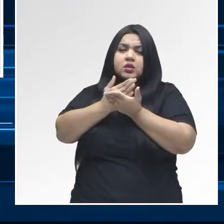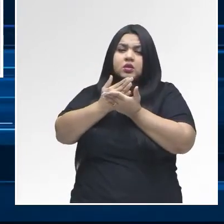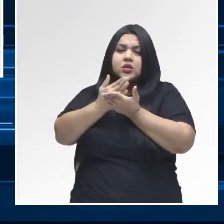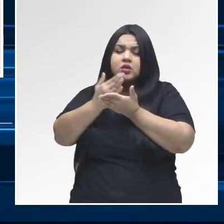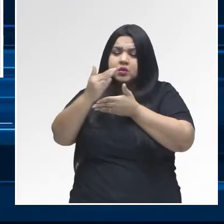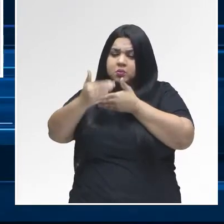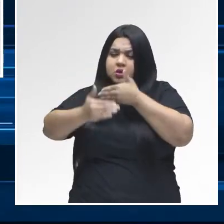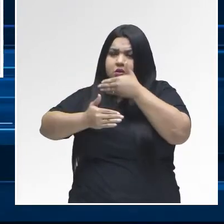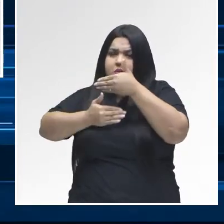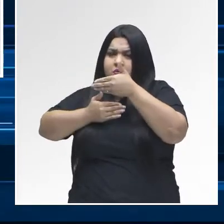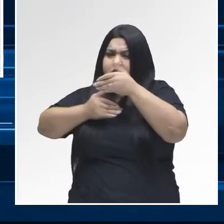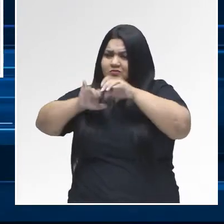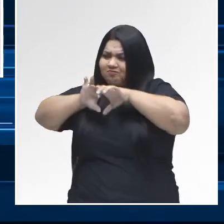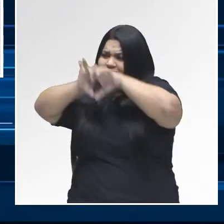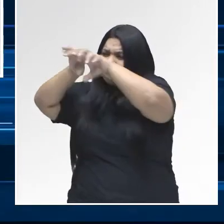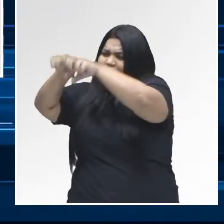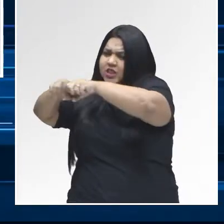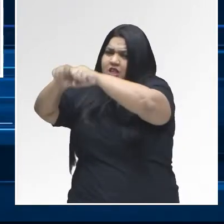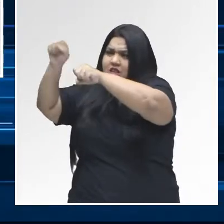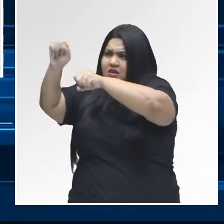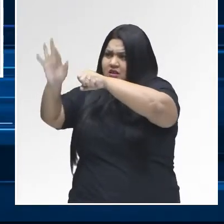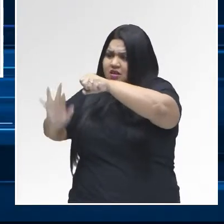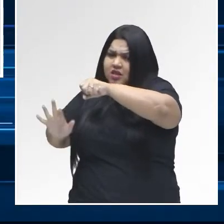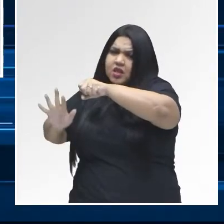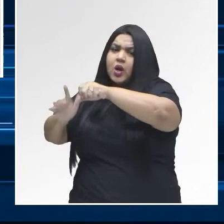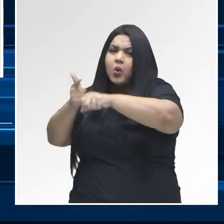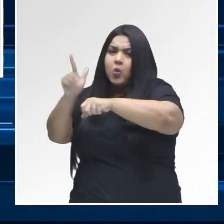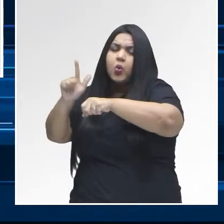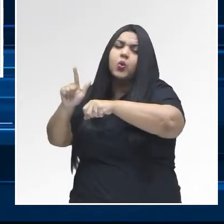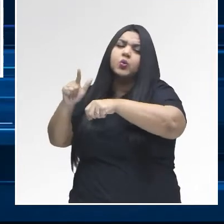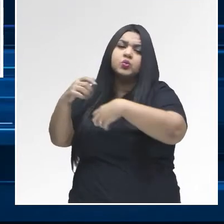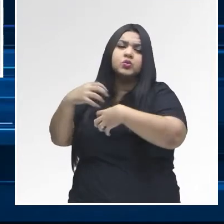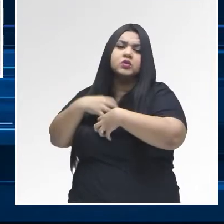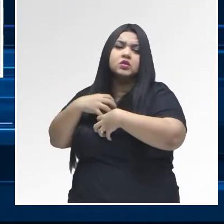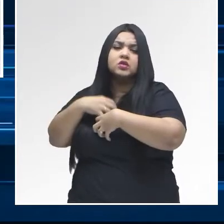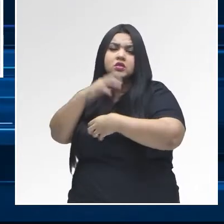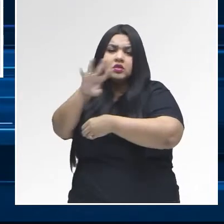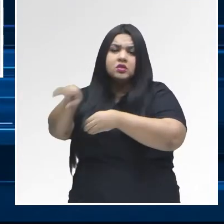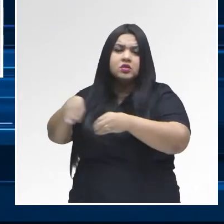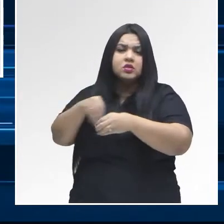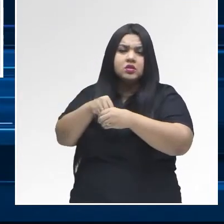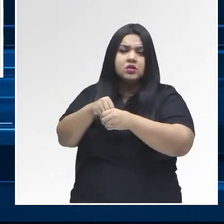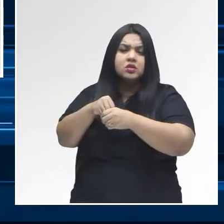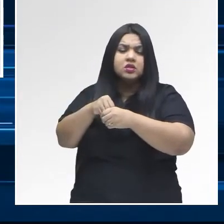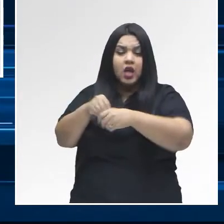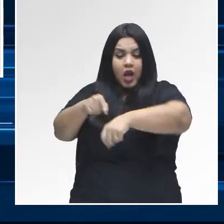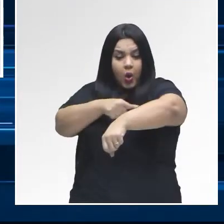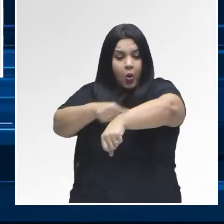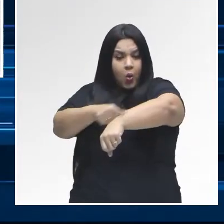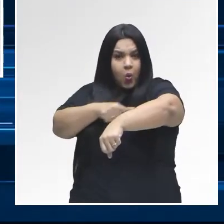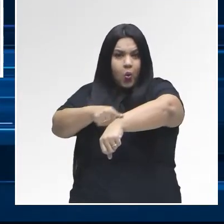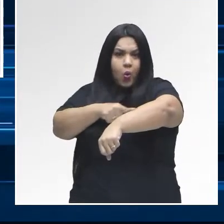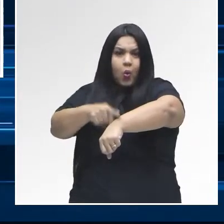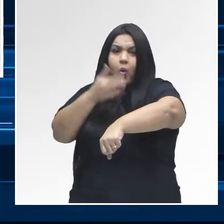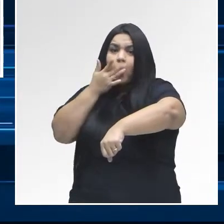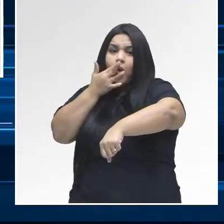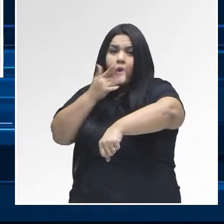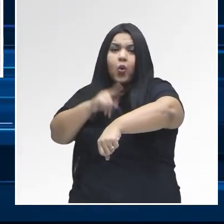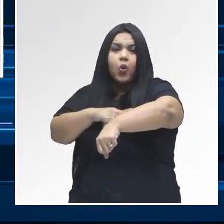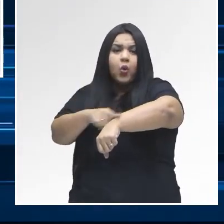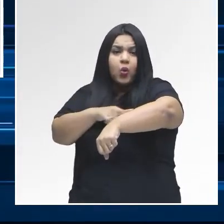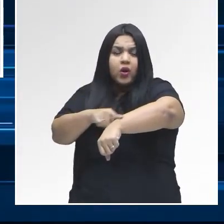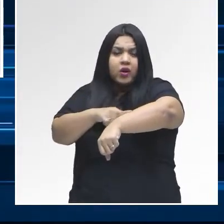de escravização dos africanos, uma outra questão vai ser introduzida, que era simplesmente a questão da cor da pele, tá? Onde